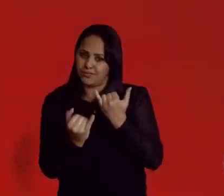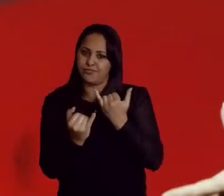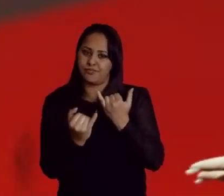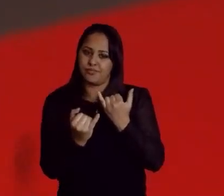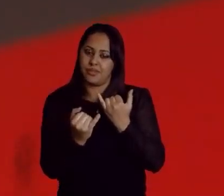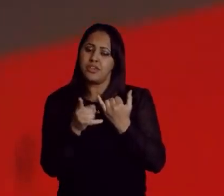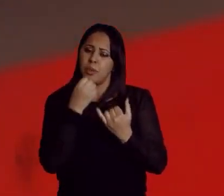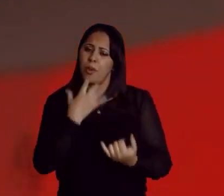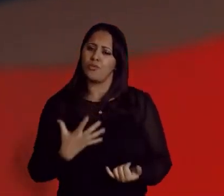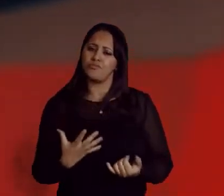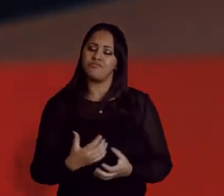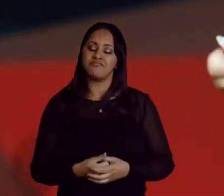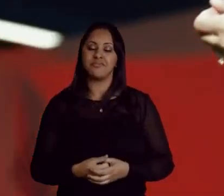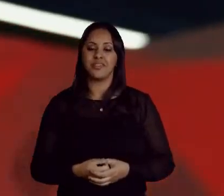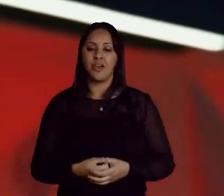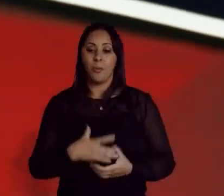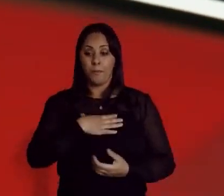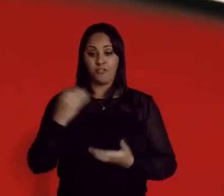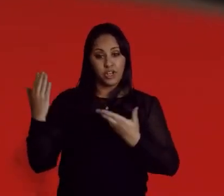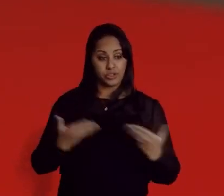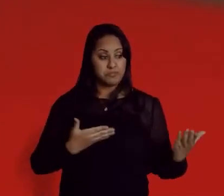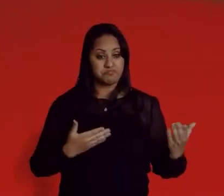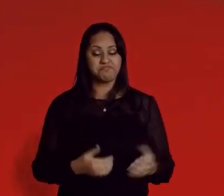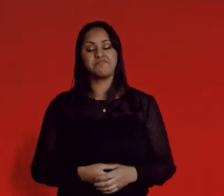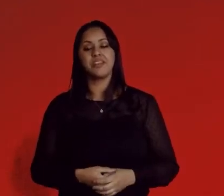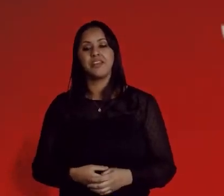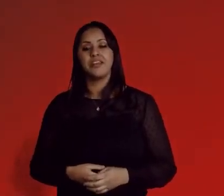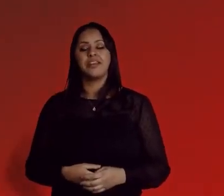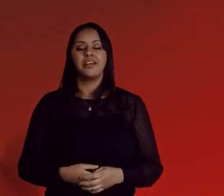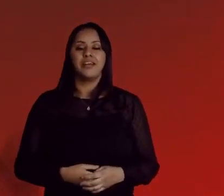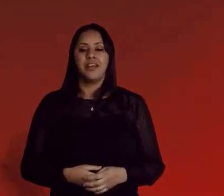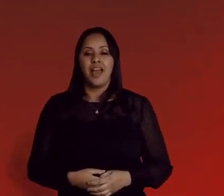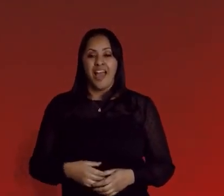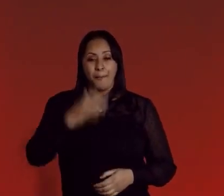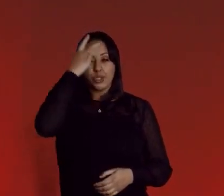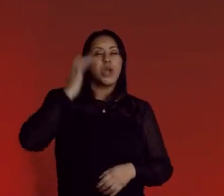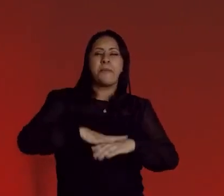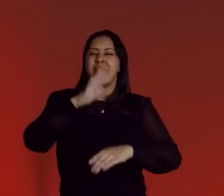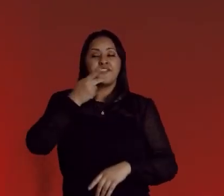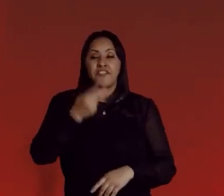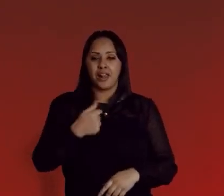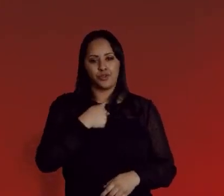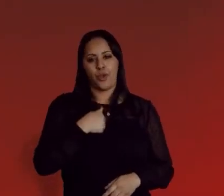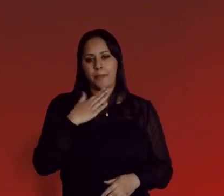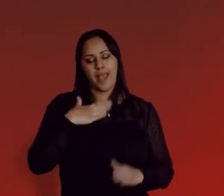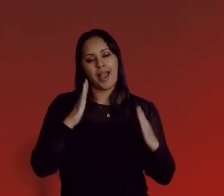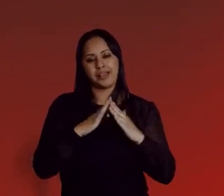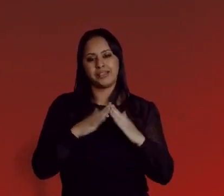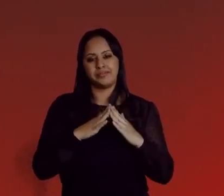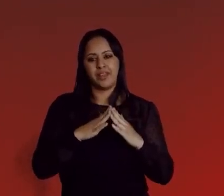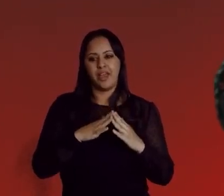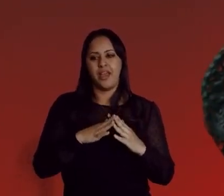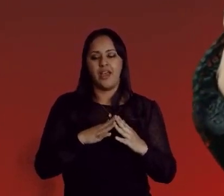incrível. Estou com meu filho aqui, e lá em casa a mais faladeira da família sou eu. E a família me